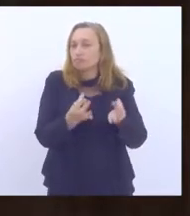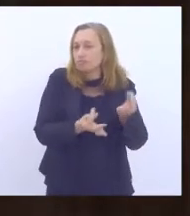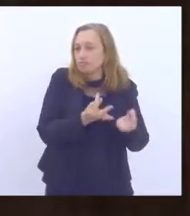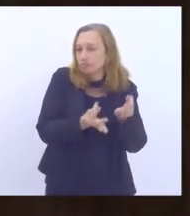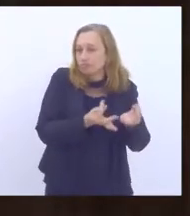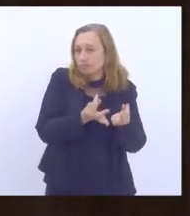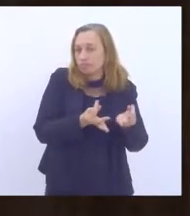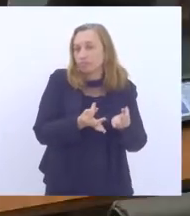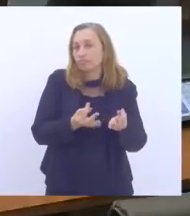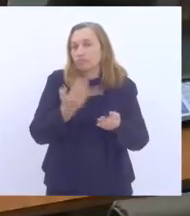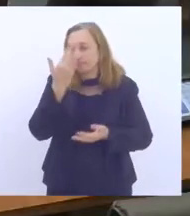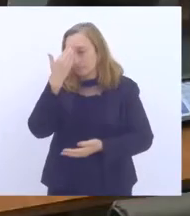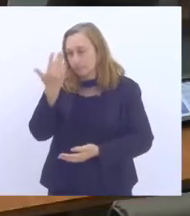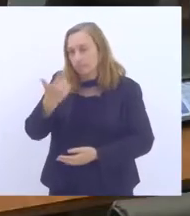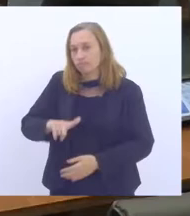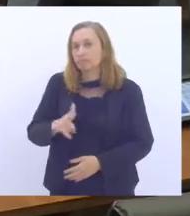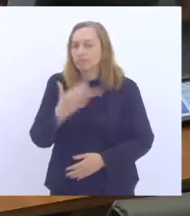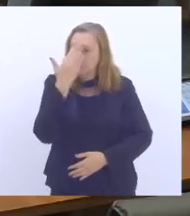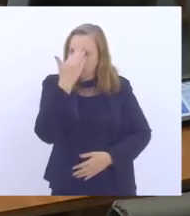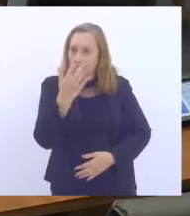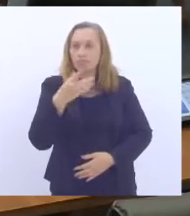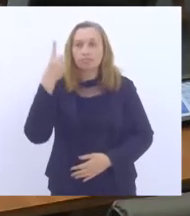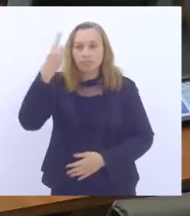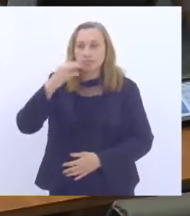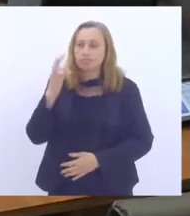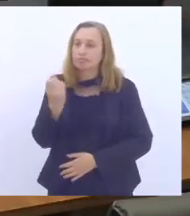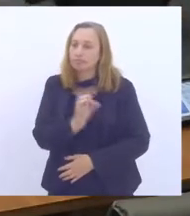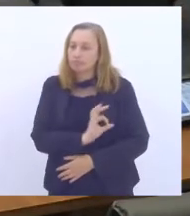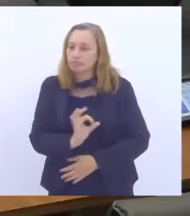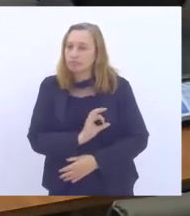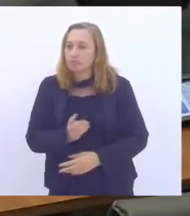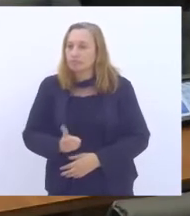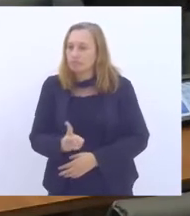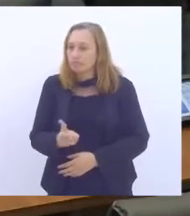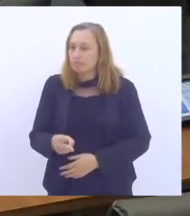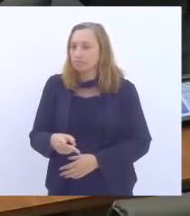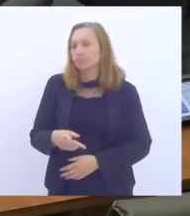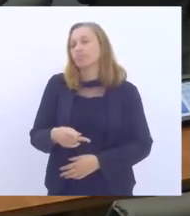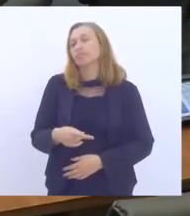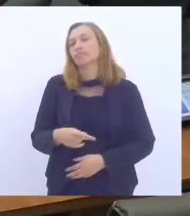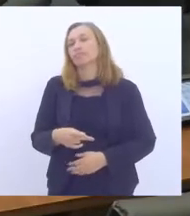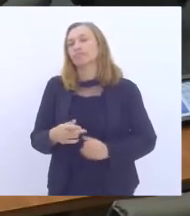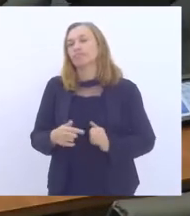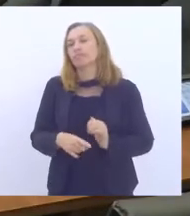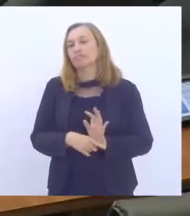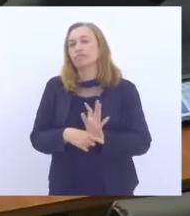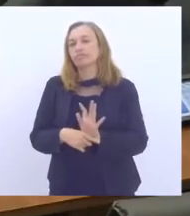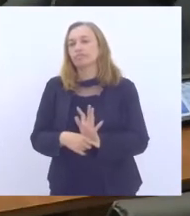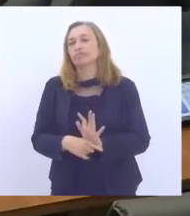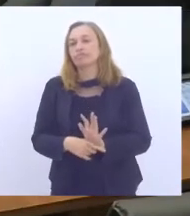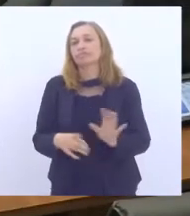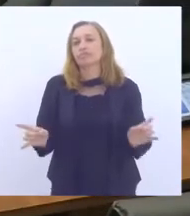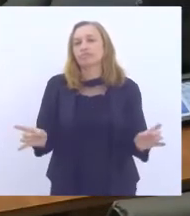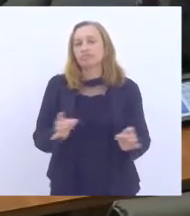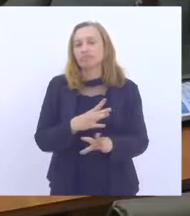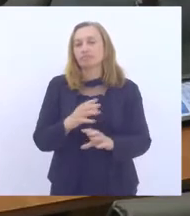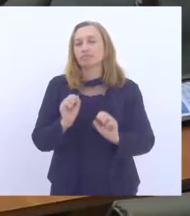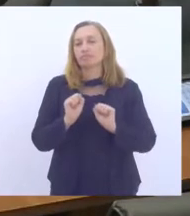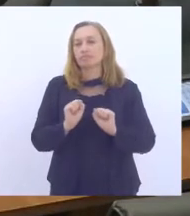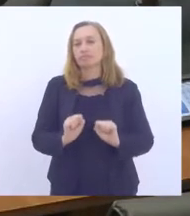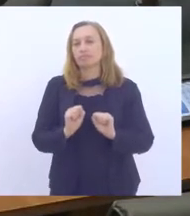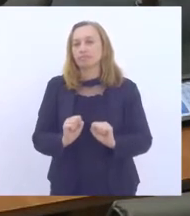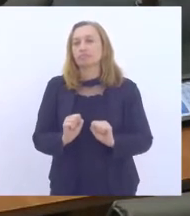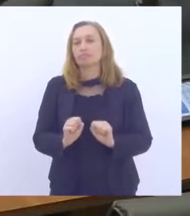obrigada mais uma vez que o que agradeço deputada Martha Rocha ao silêncio sempre dirigente o e pronta para quem que